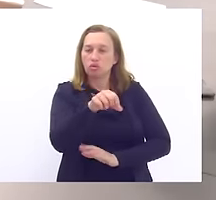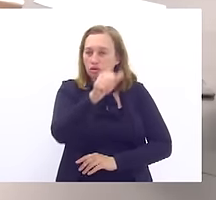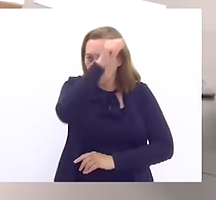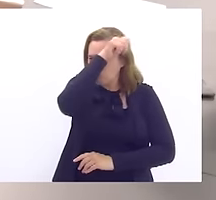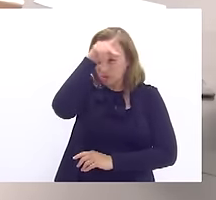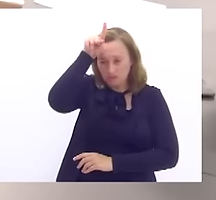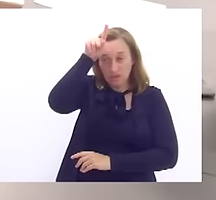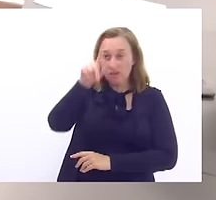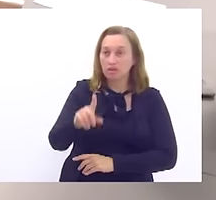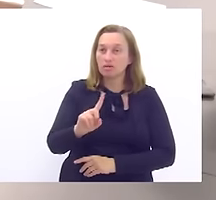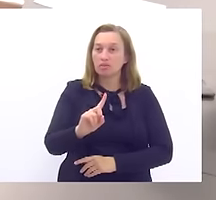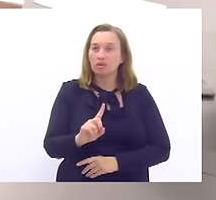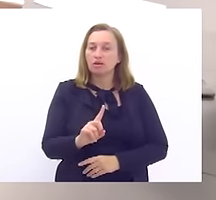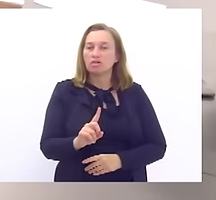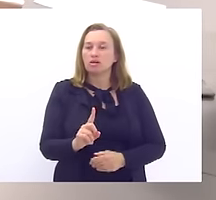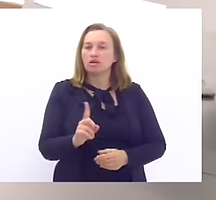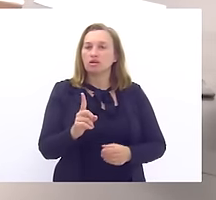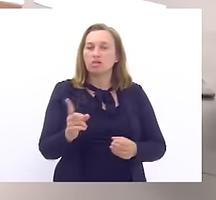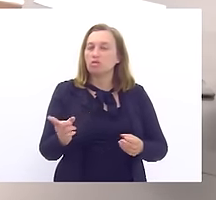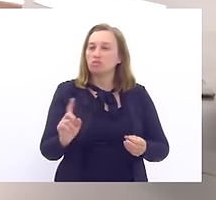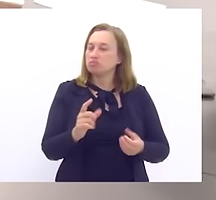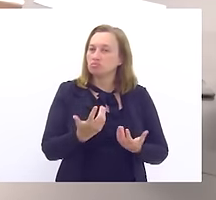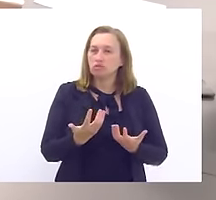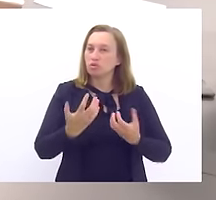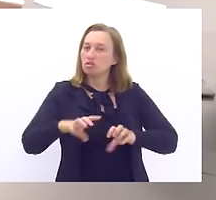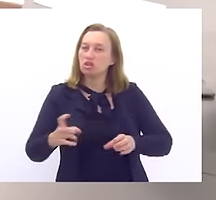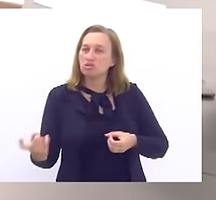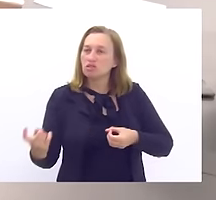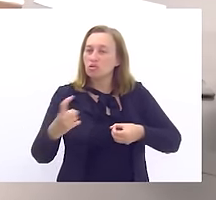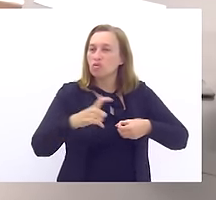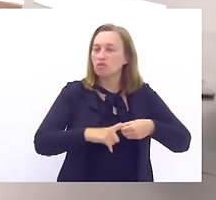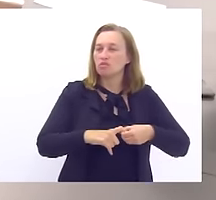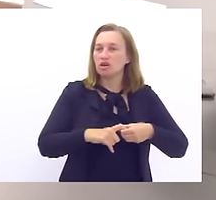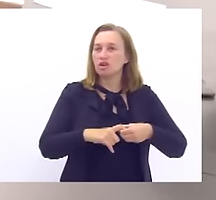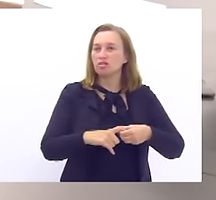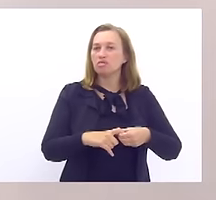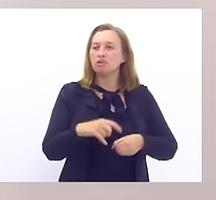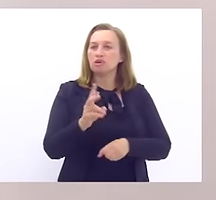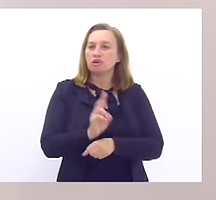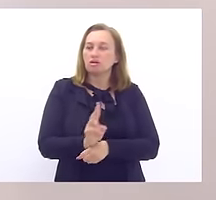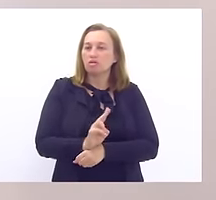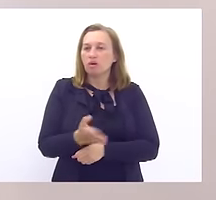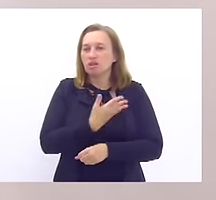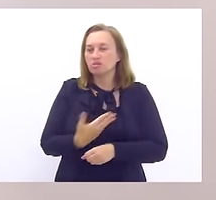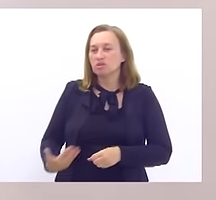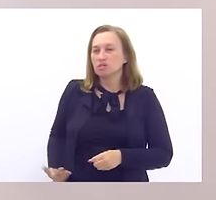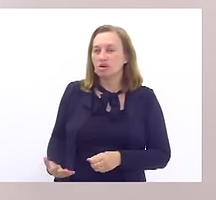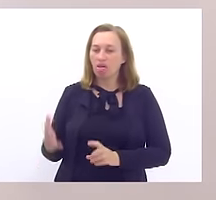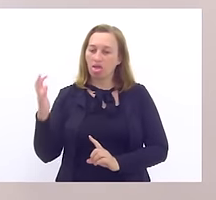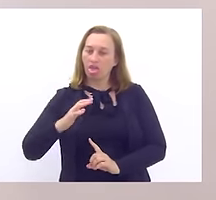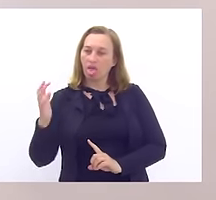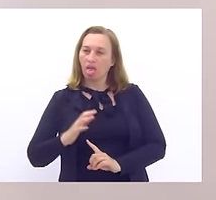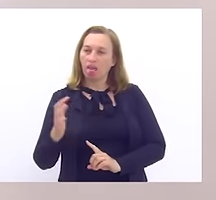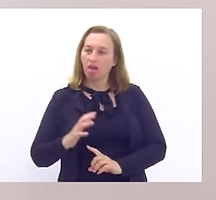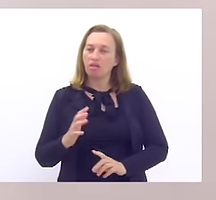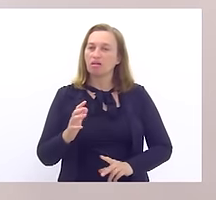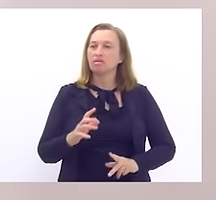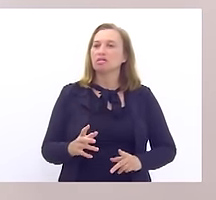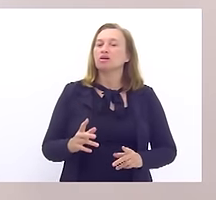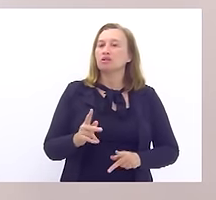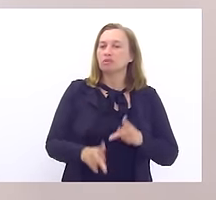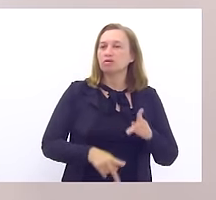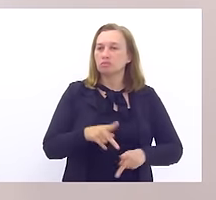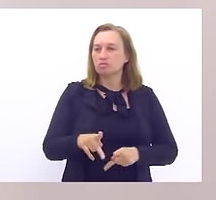objetivou fazer qualquer tipo de convênio botar sua guarda municipal fazendo operação para atormentar a vida dos outros então meus parabéns